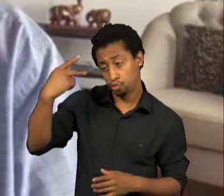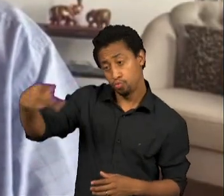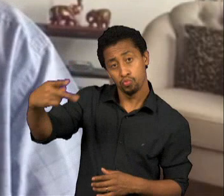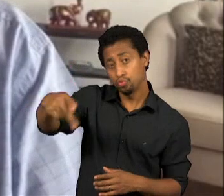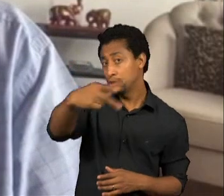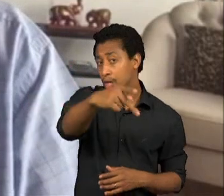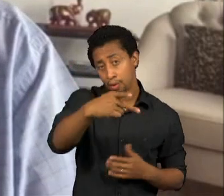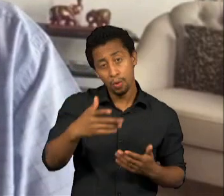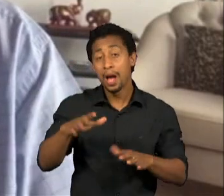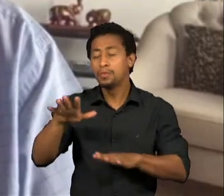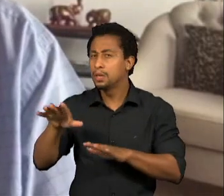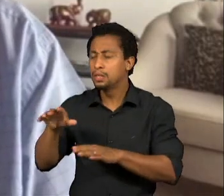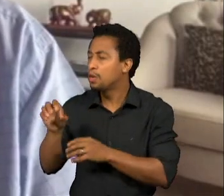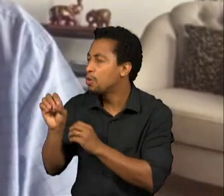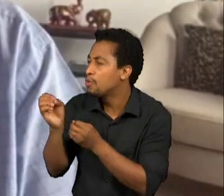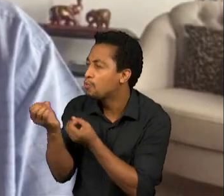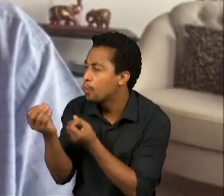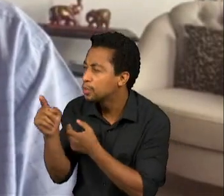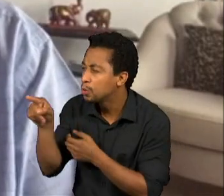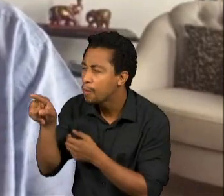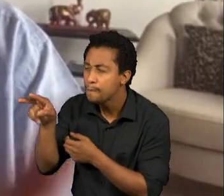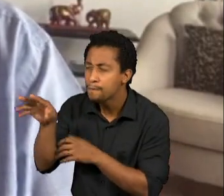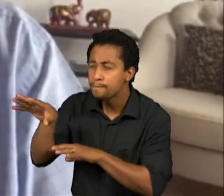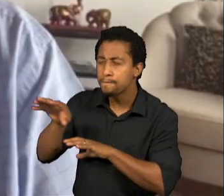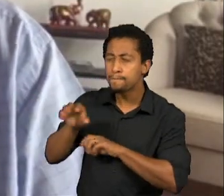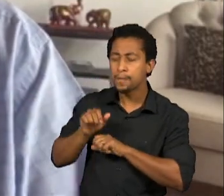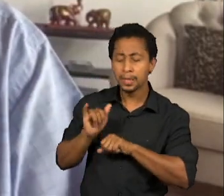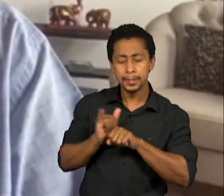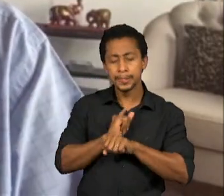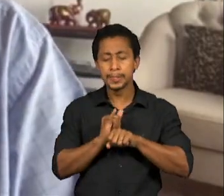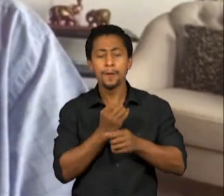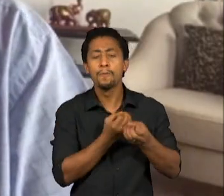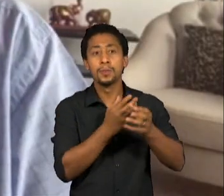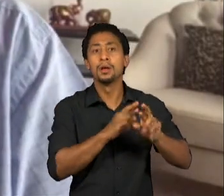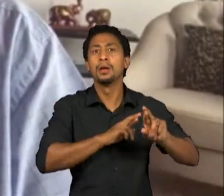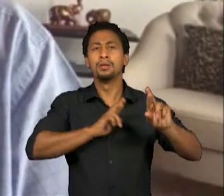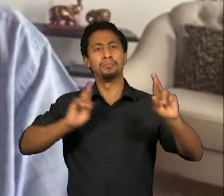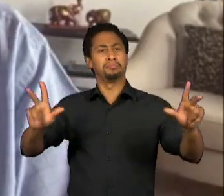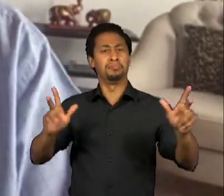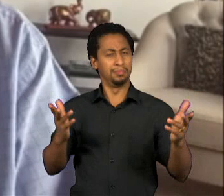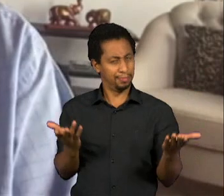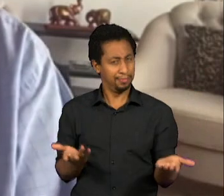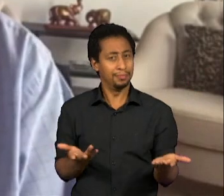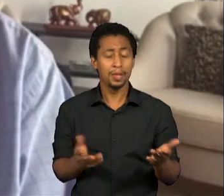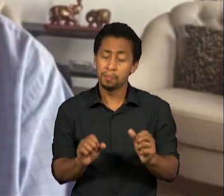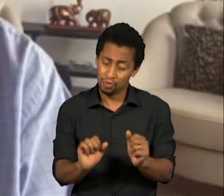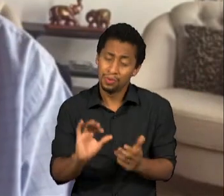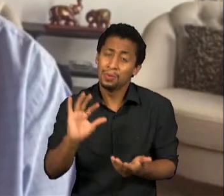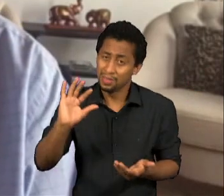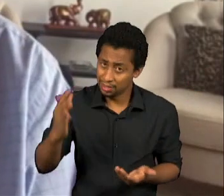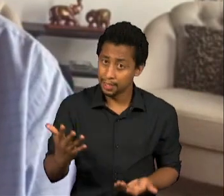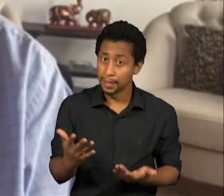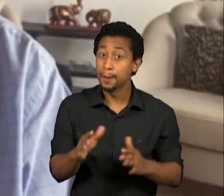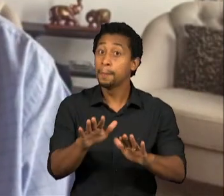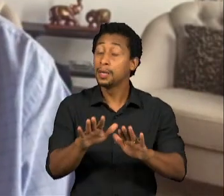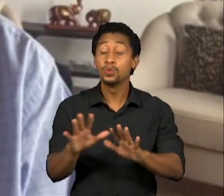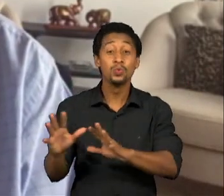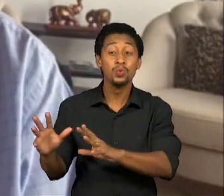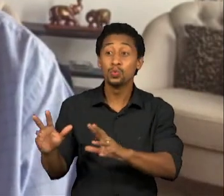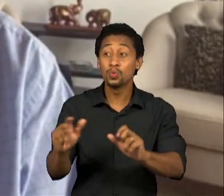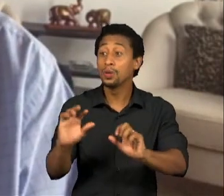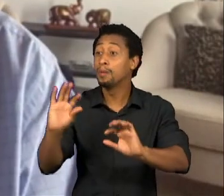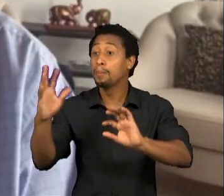fato que aconteceu. Então, o que eu acho, e os dois professores estão aí, podem me elucidar, é que eu acho que tudo parte